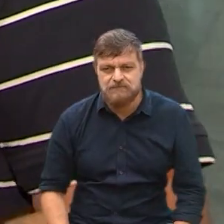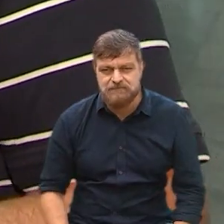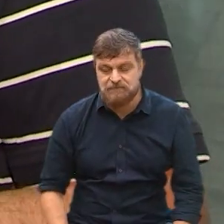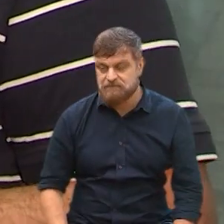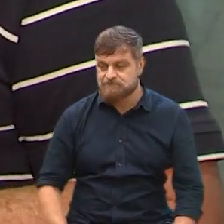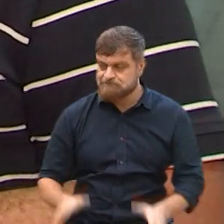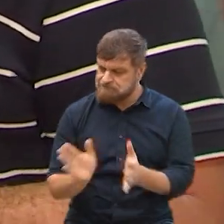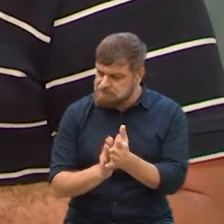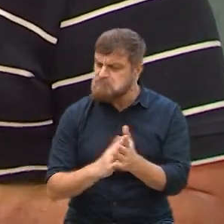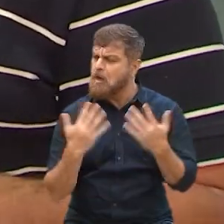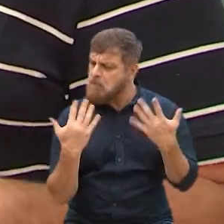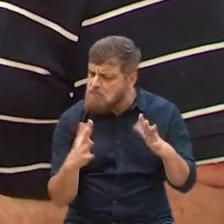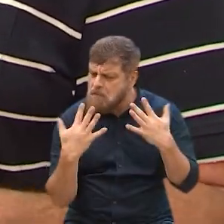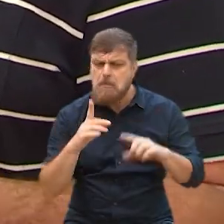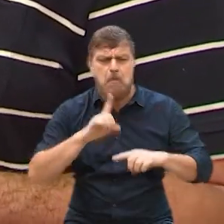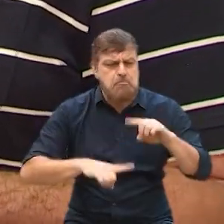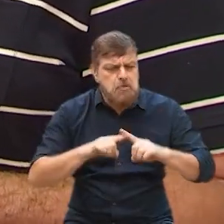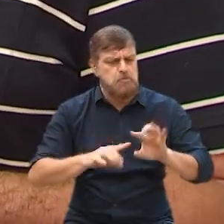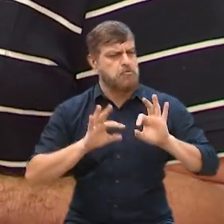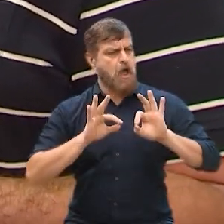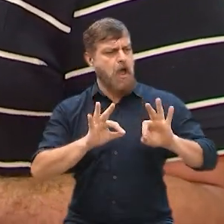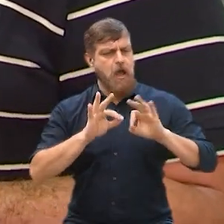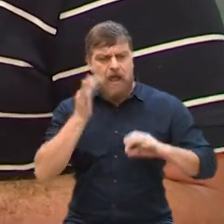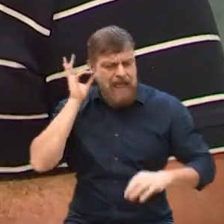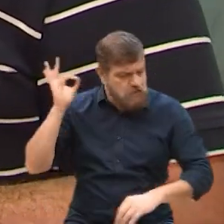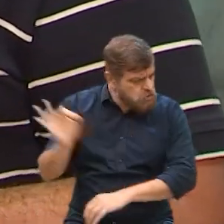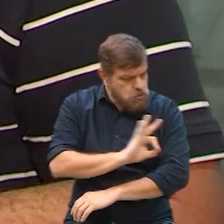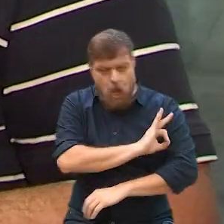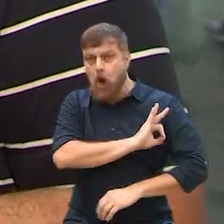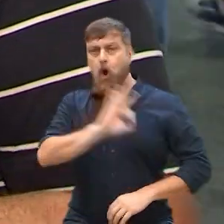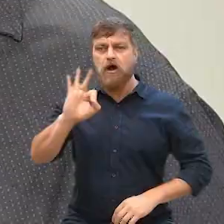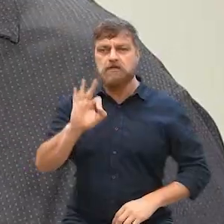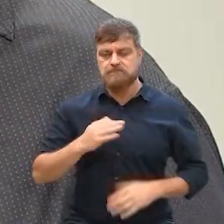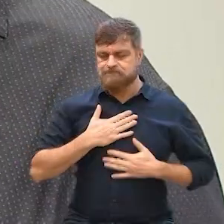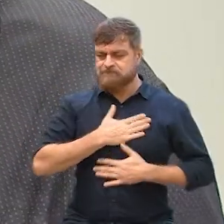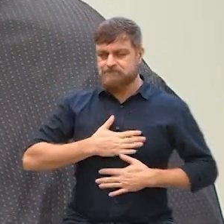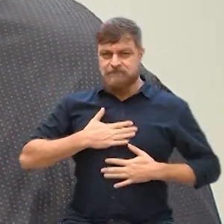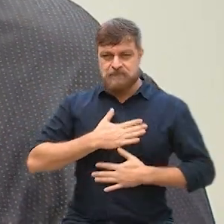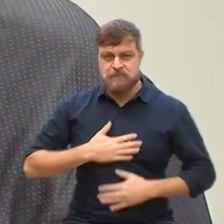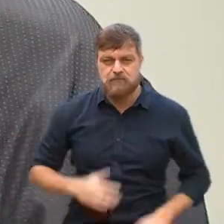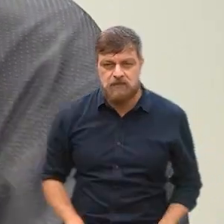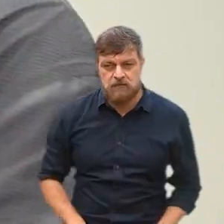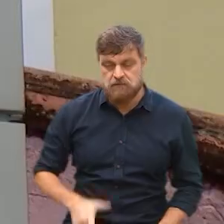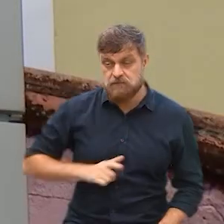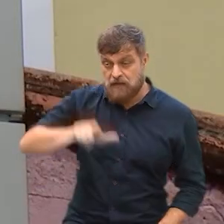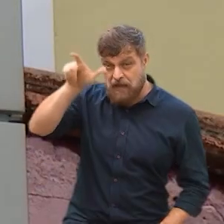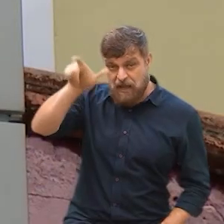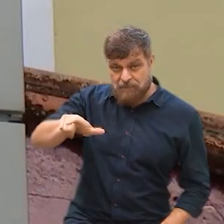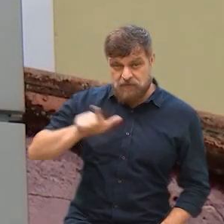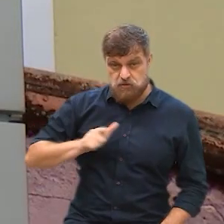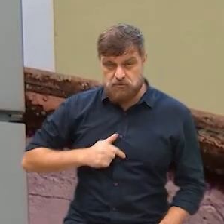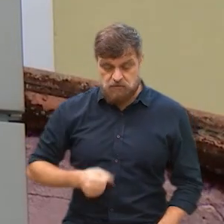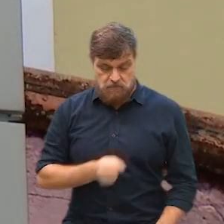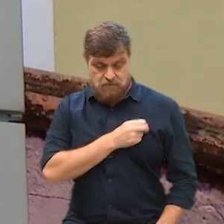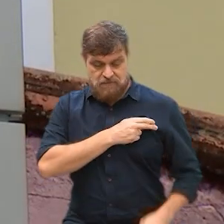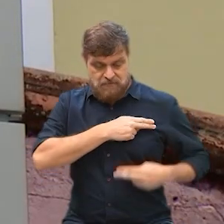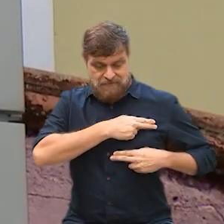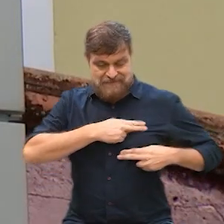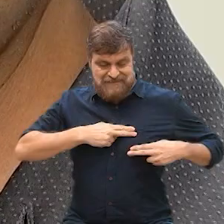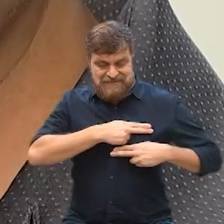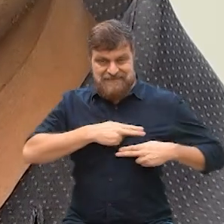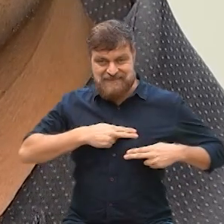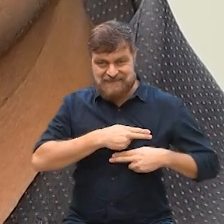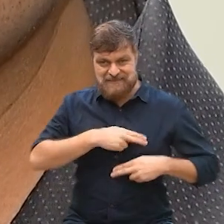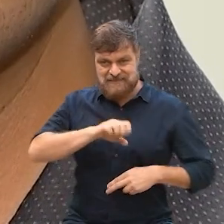elogiando o nosso produto, né? Então, é muito satisfatório isso. O especialista em negócios do escritório do Sebrae em